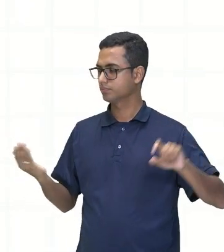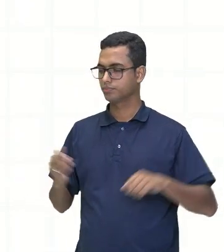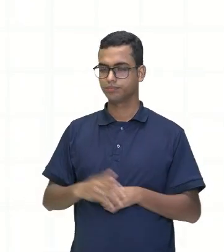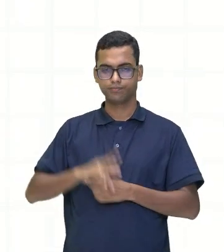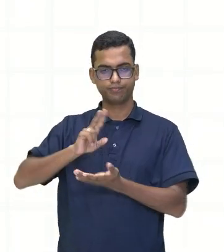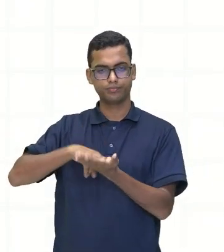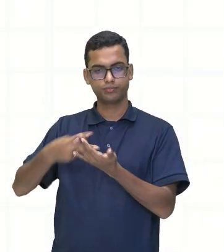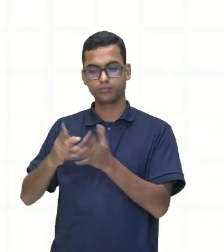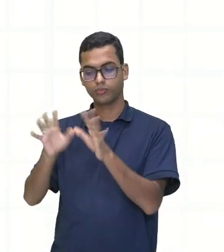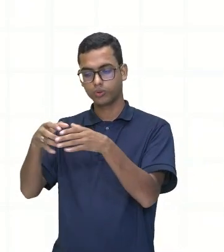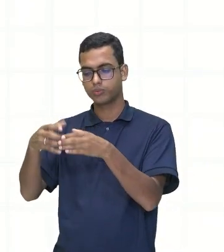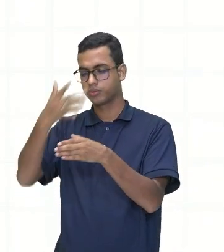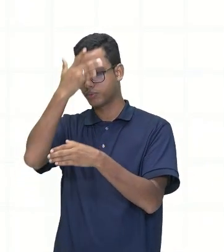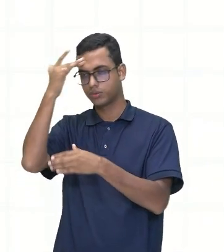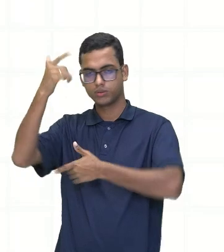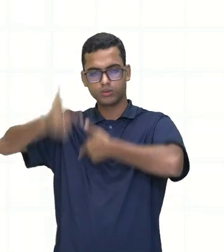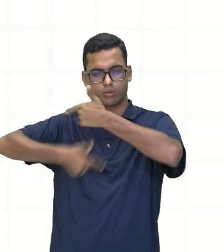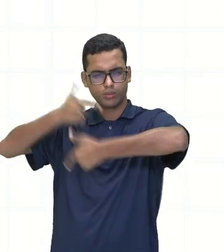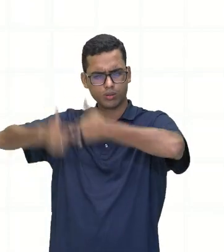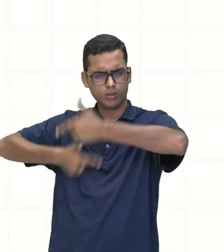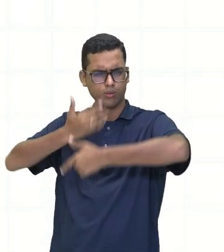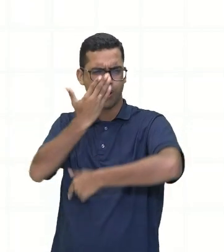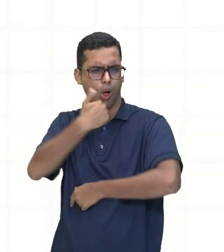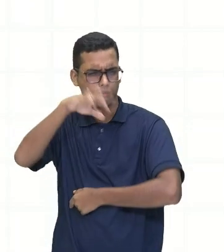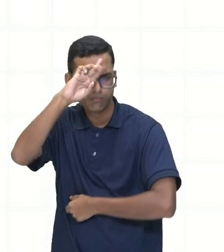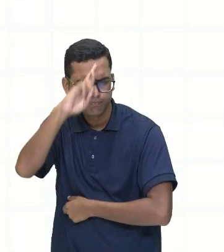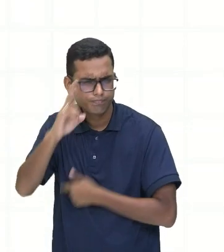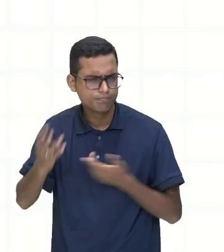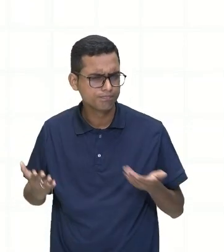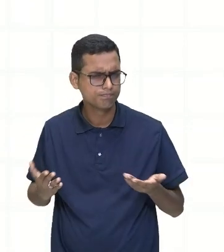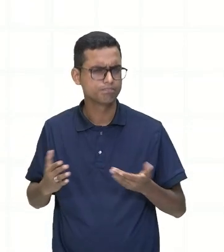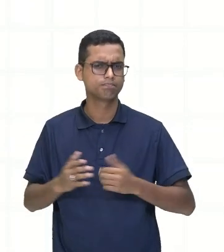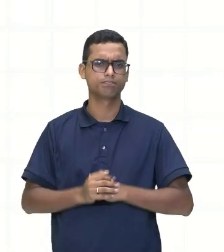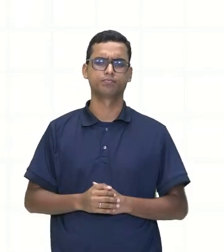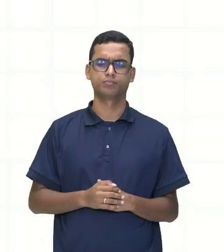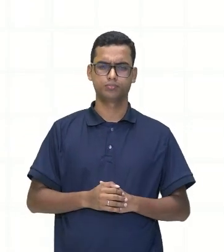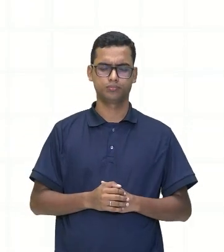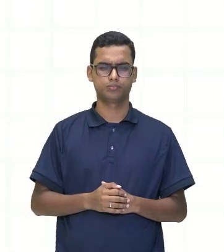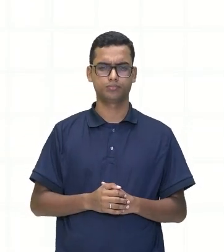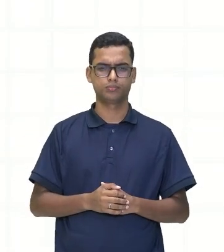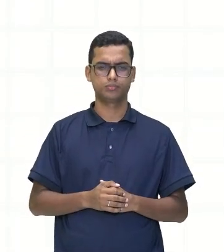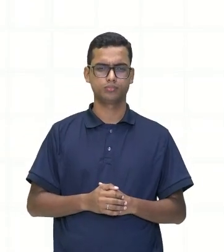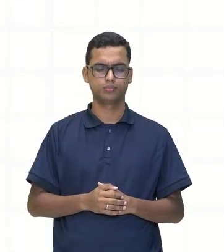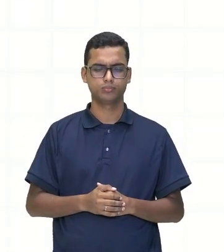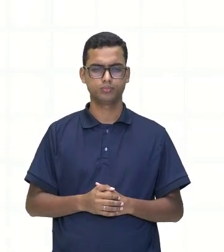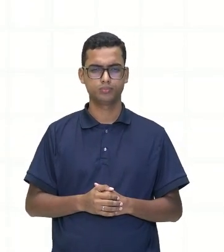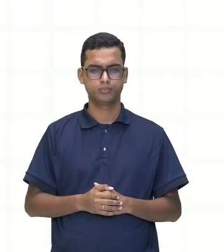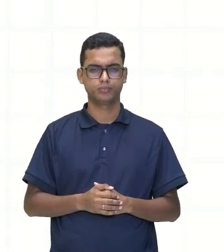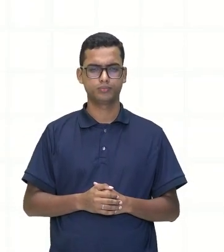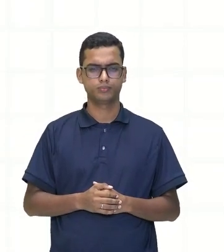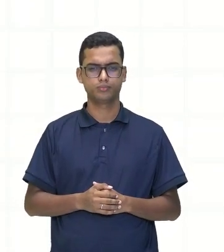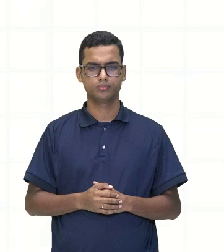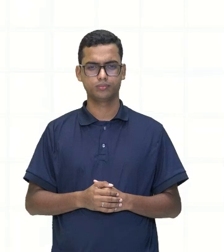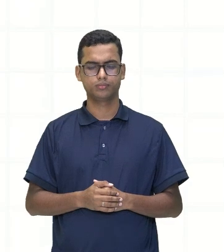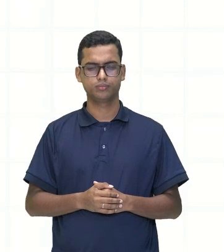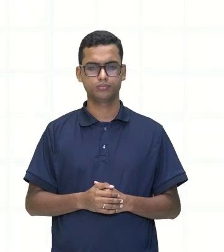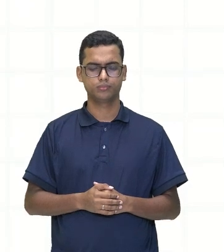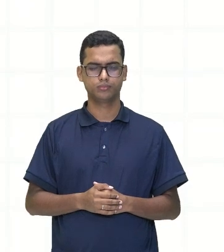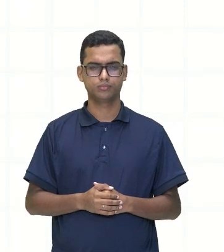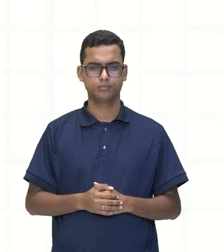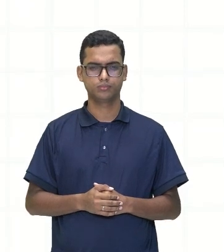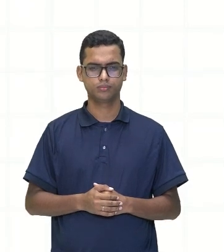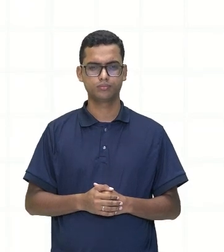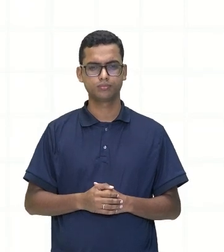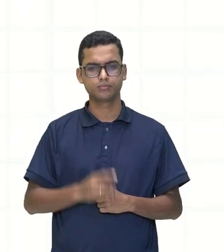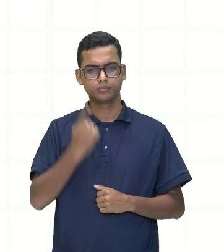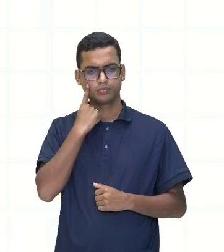estavam almoçando? Então, e a forma negativa, é só lembrar que tem um not, não é? Coloco o not logo depois do verbo to be,